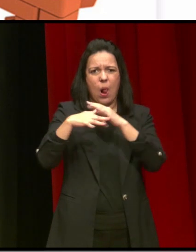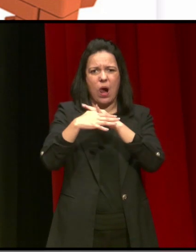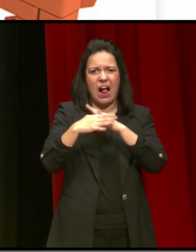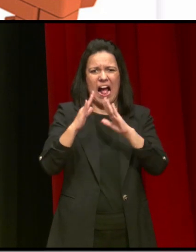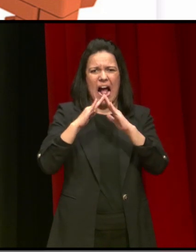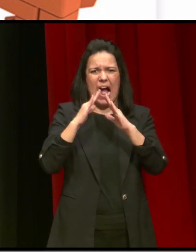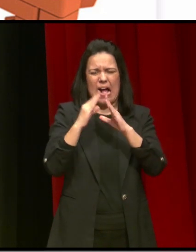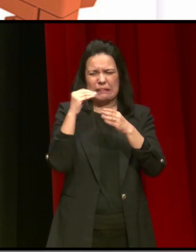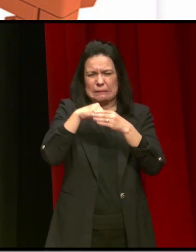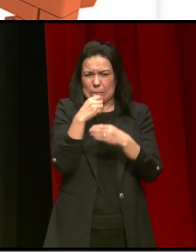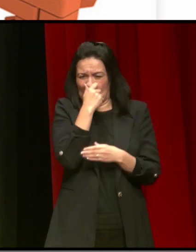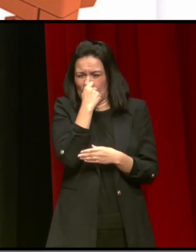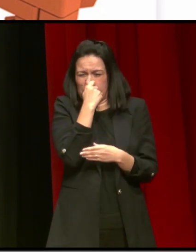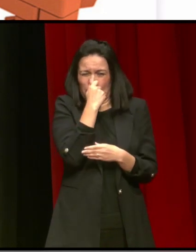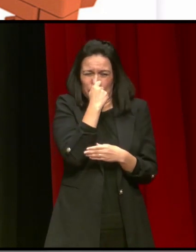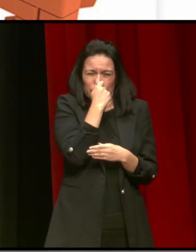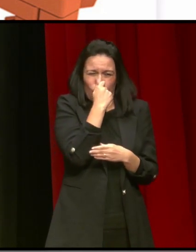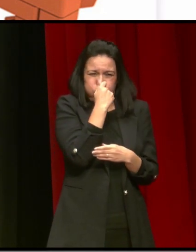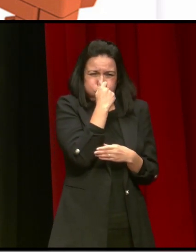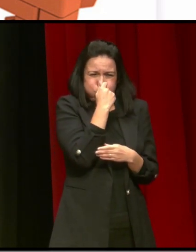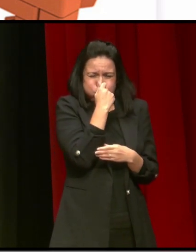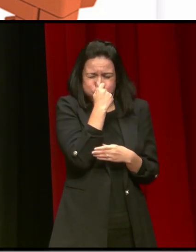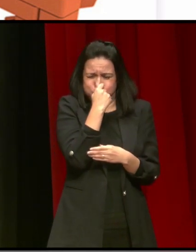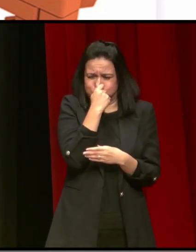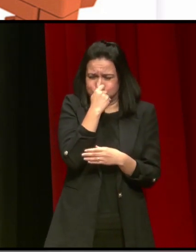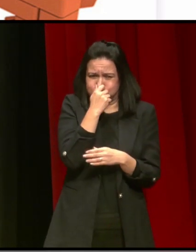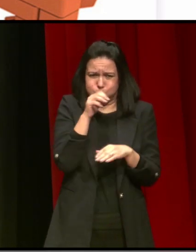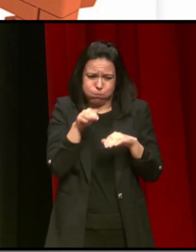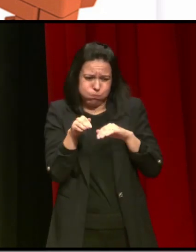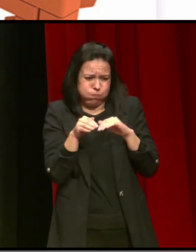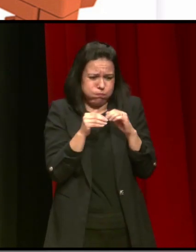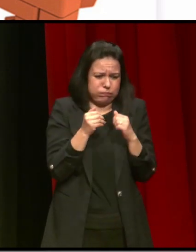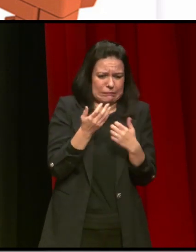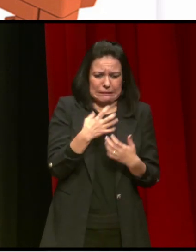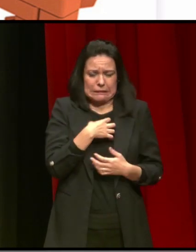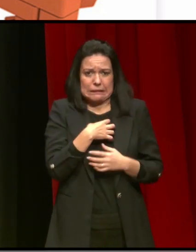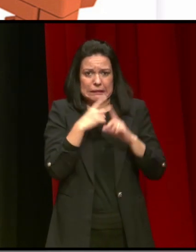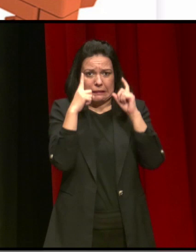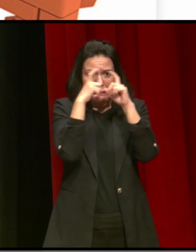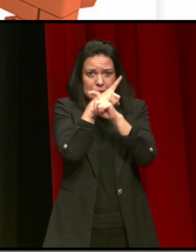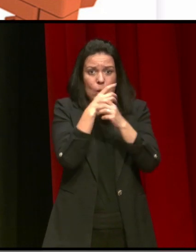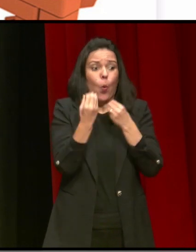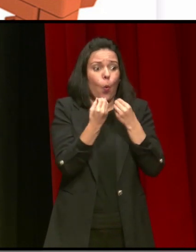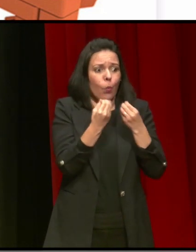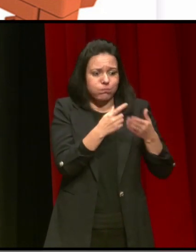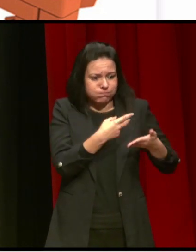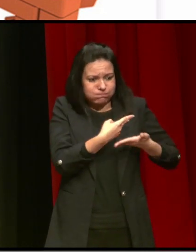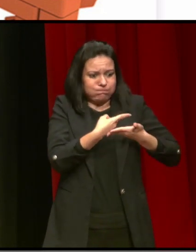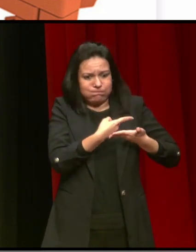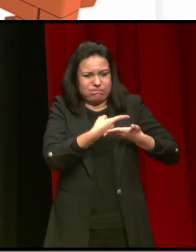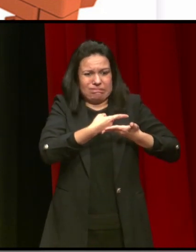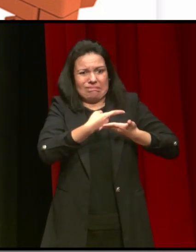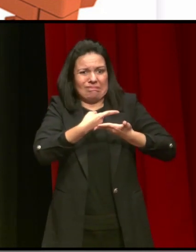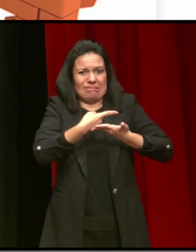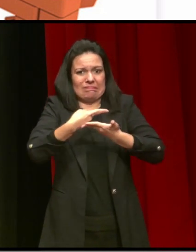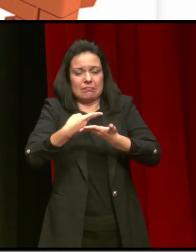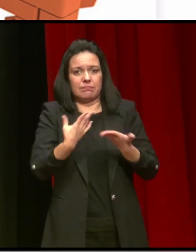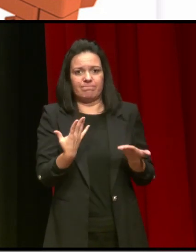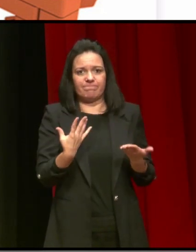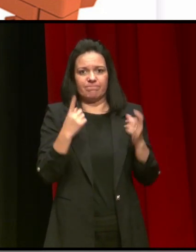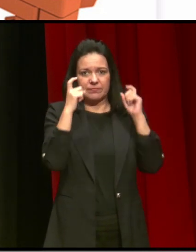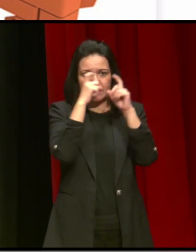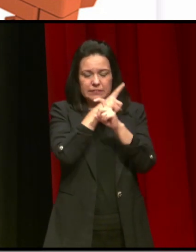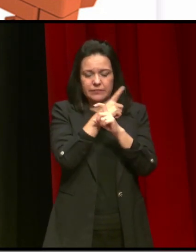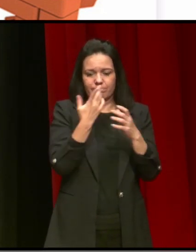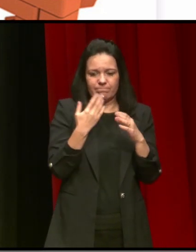a casa estava entupida, então era uma barreira física, mas humana, gente no meio do caminho.